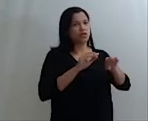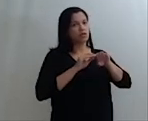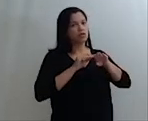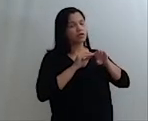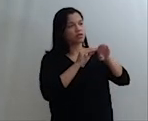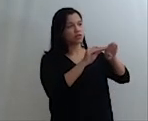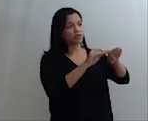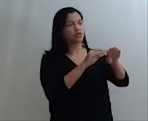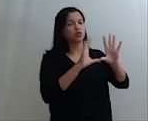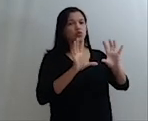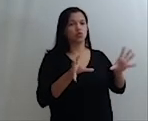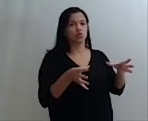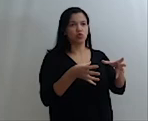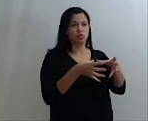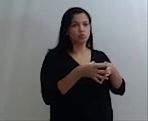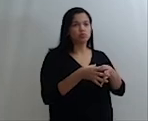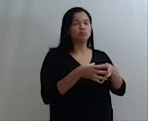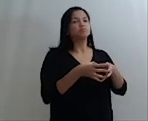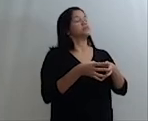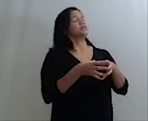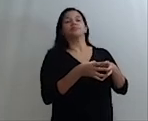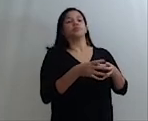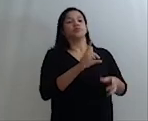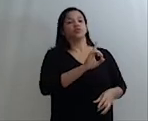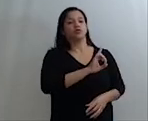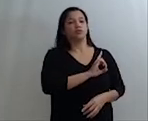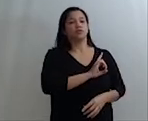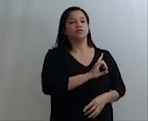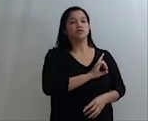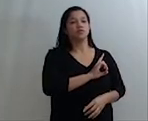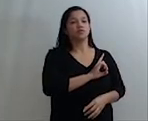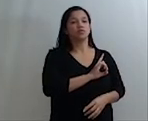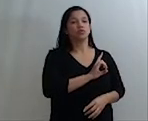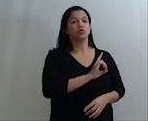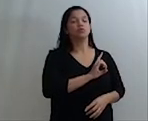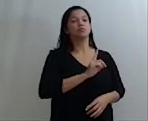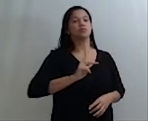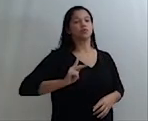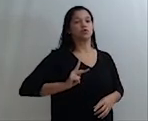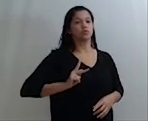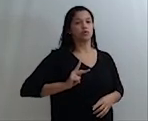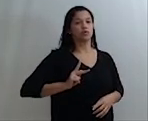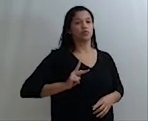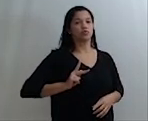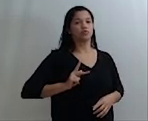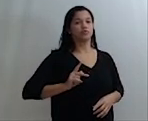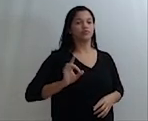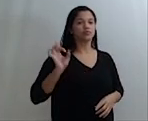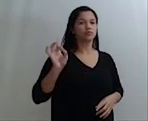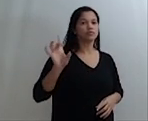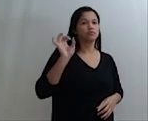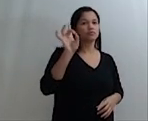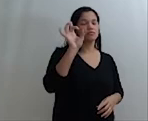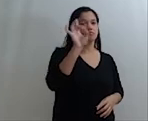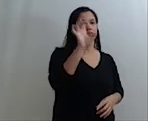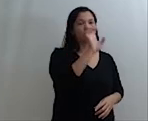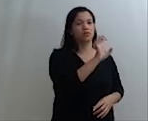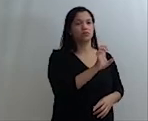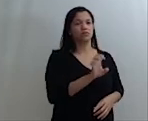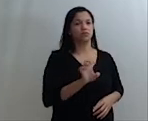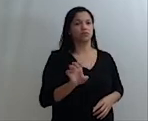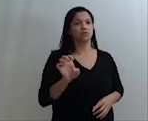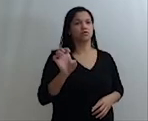Pública do Estado de todos os estados não é eh eh levar conhecimento esse trabalho como